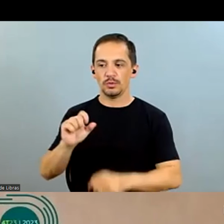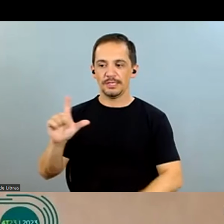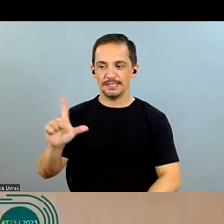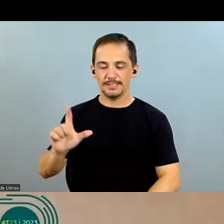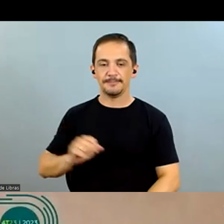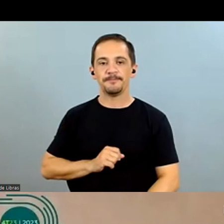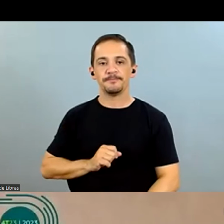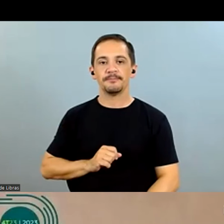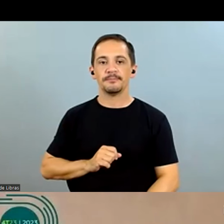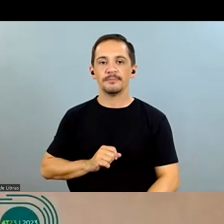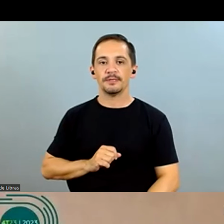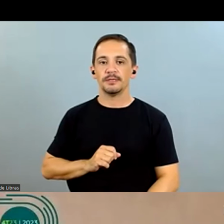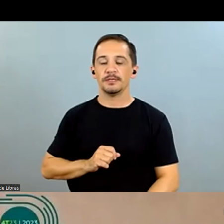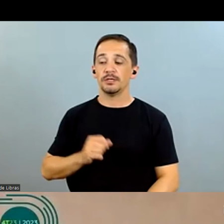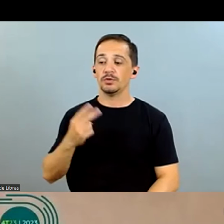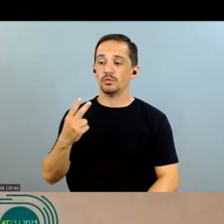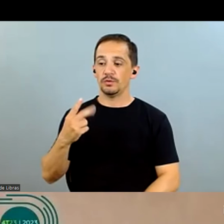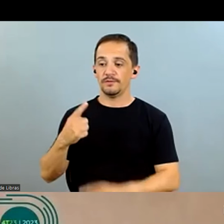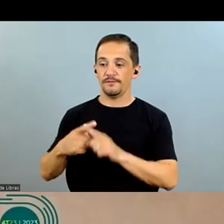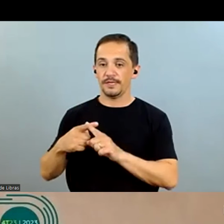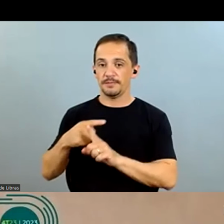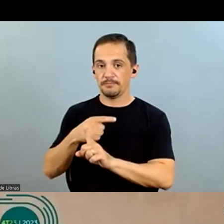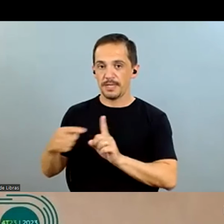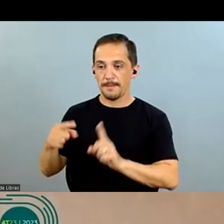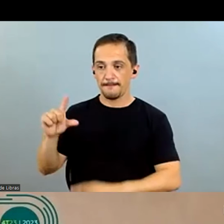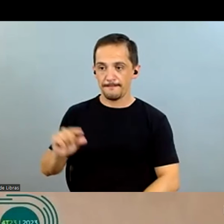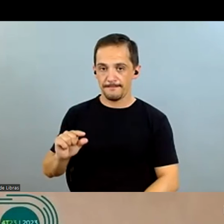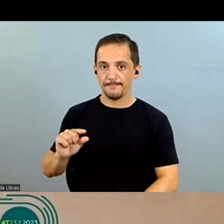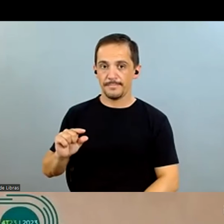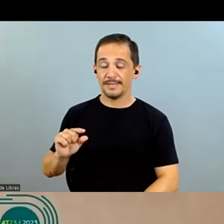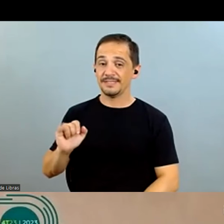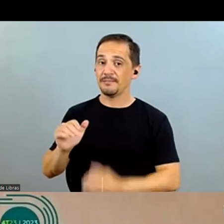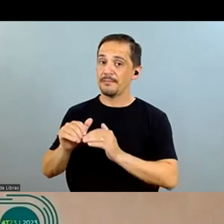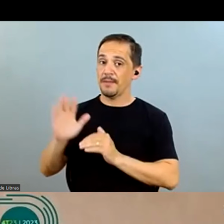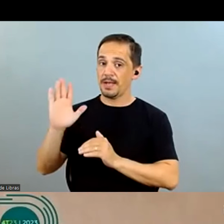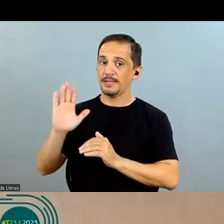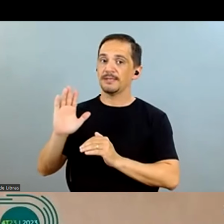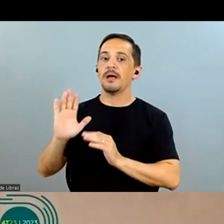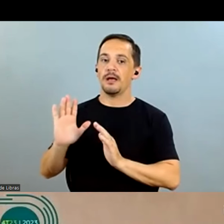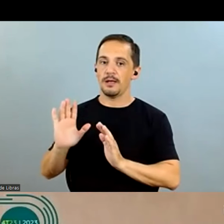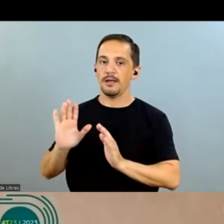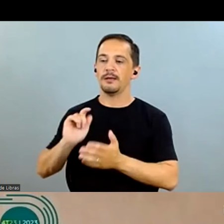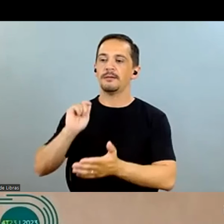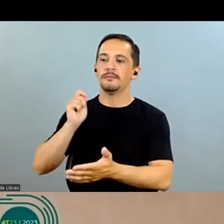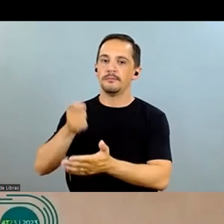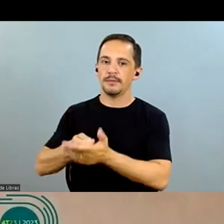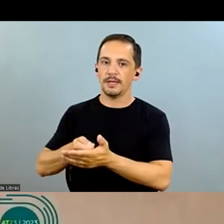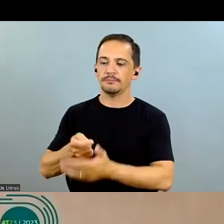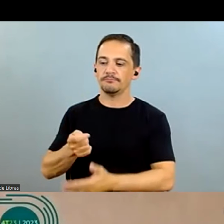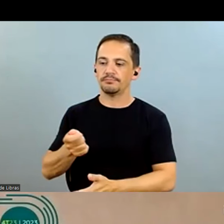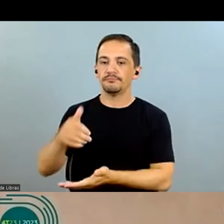esteja abaixo de duas vezes meia né Se ficar acima de duas vezes meia Aí nós pagamos os dividendos mínimos de